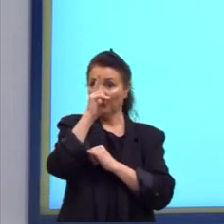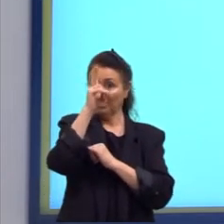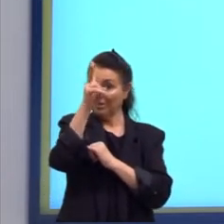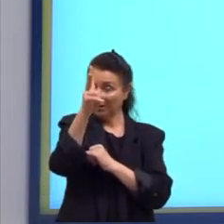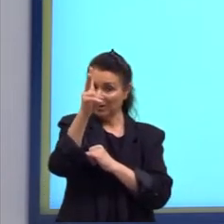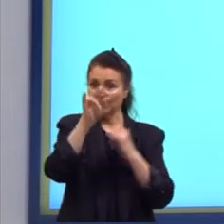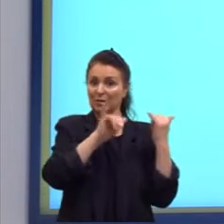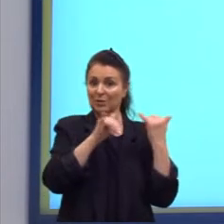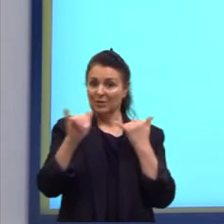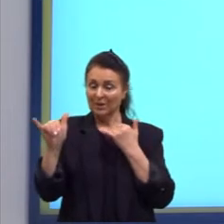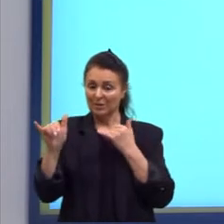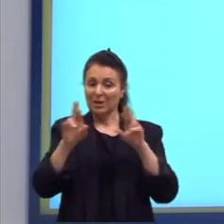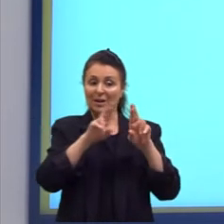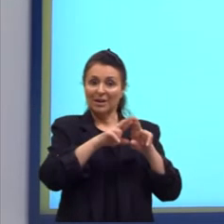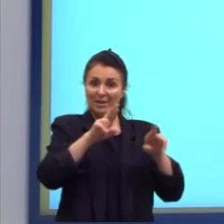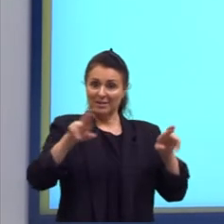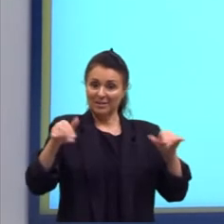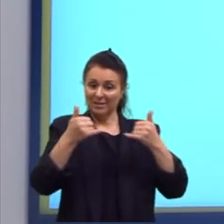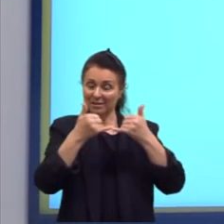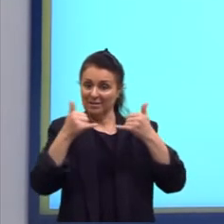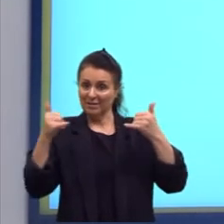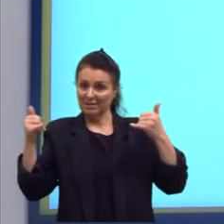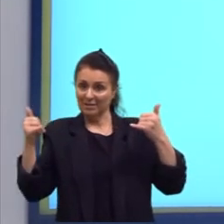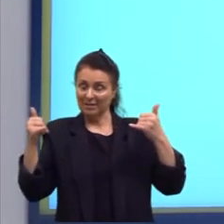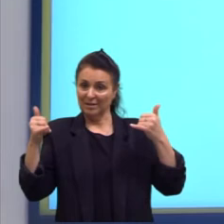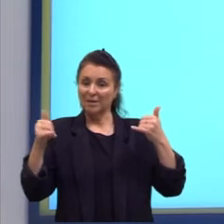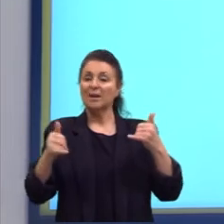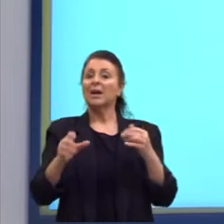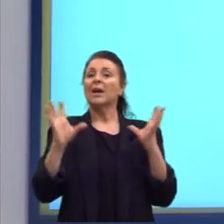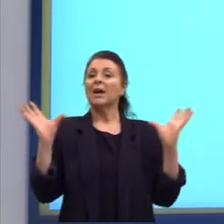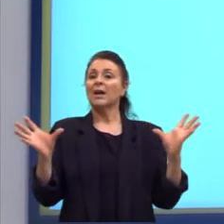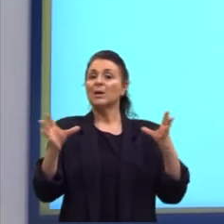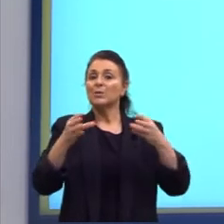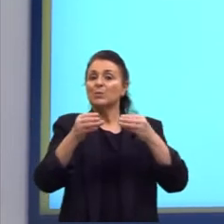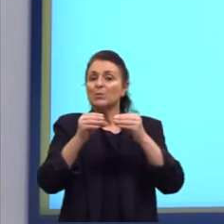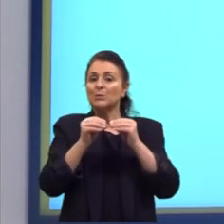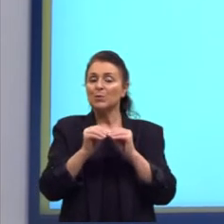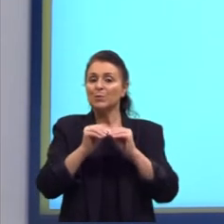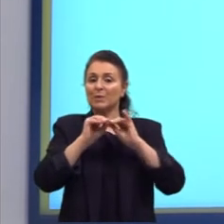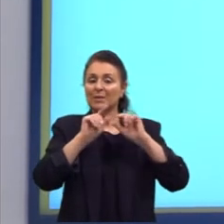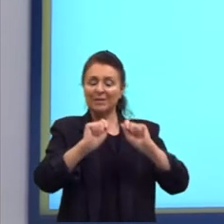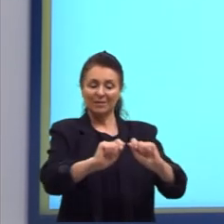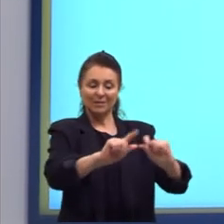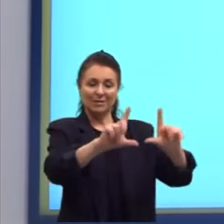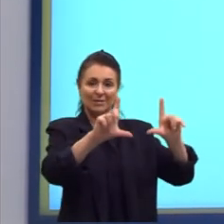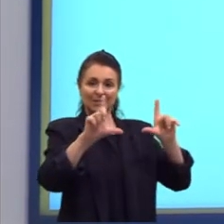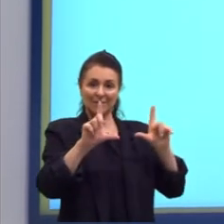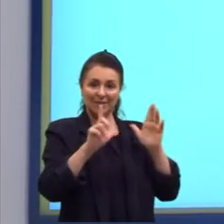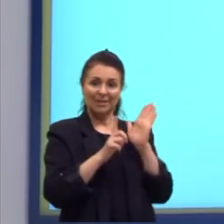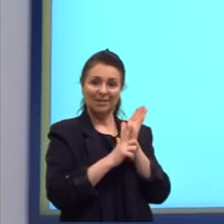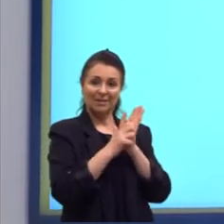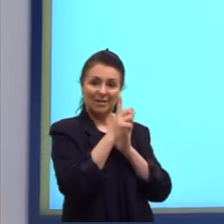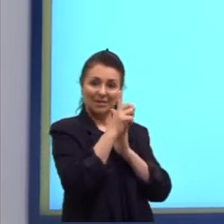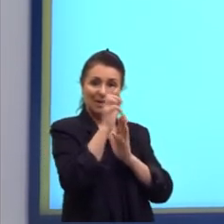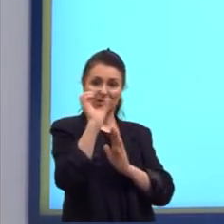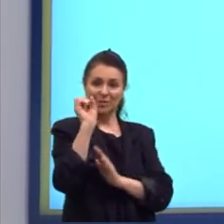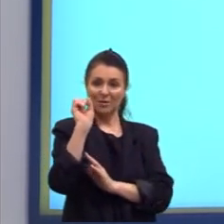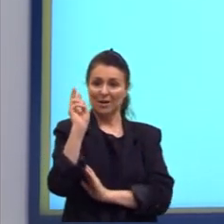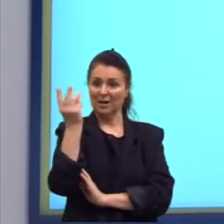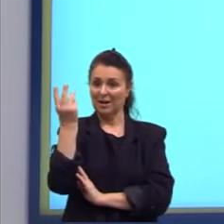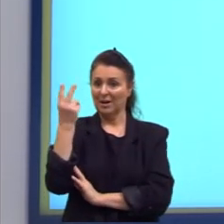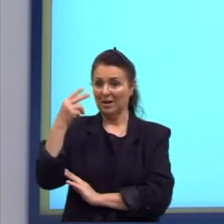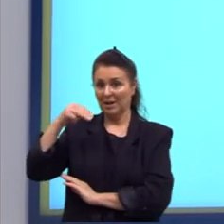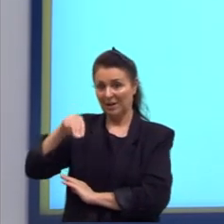corrente e resistência elétrica né É resumida no enunciado desta lei né da Lady on